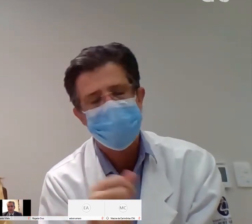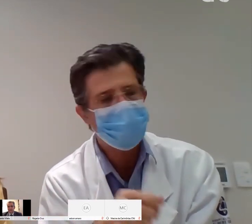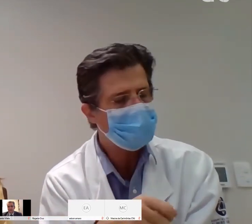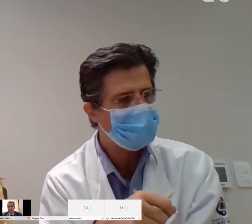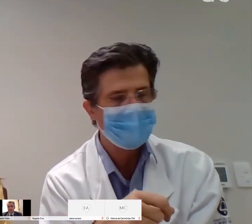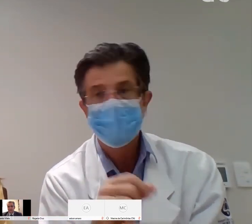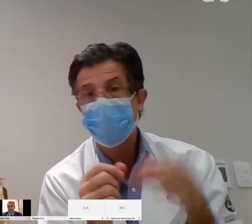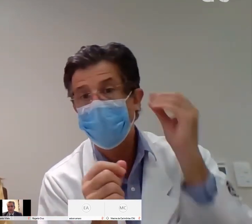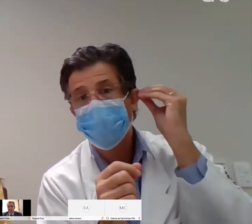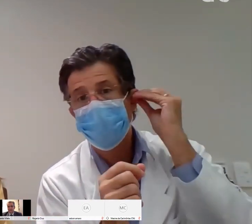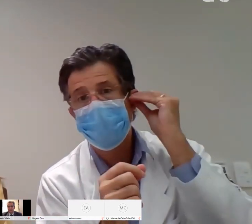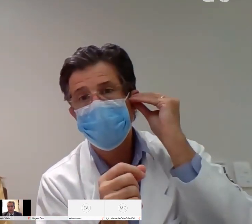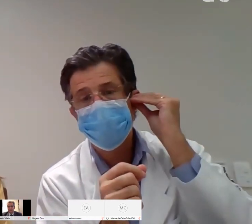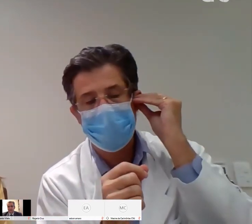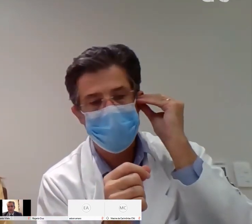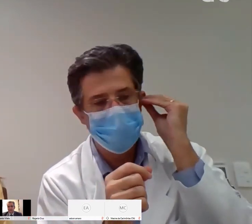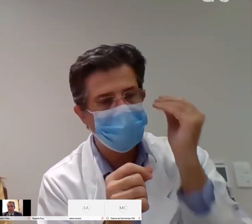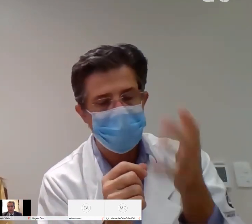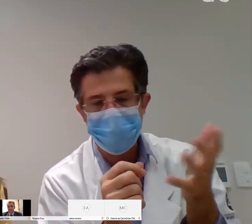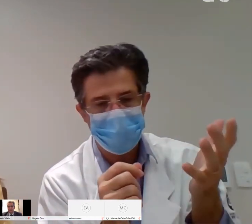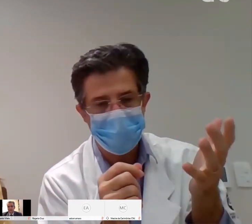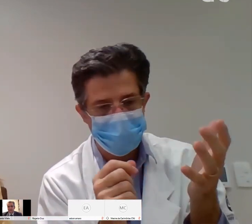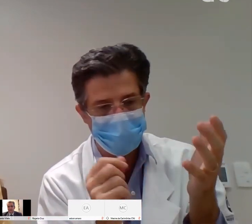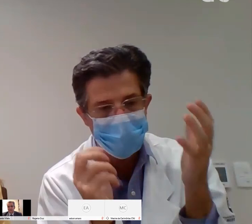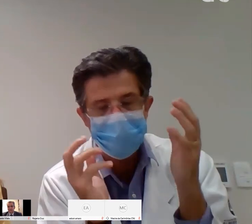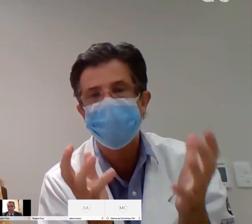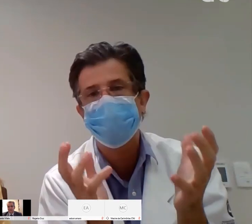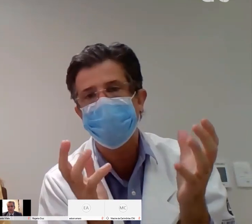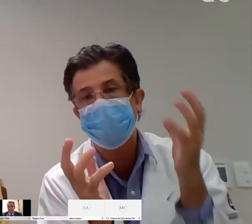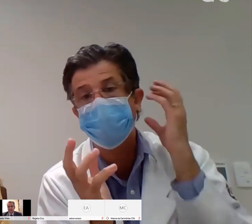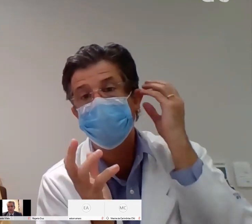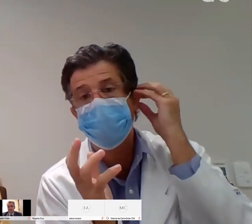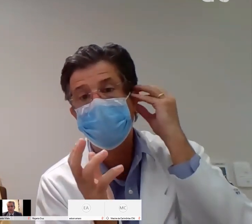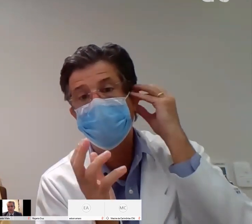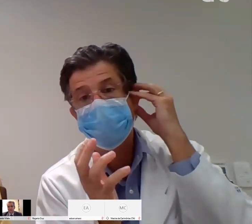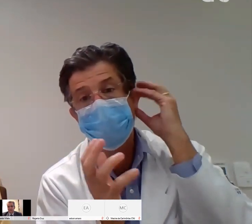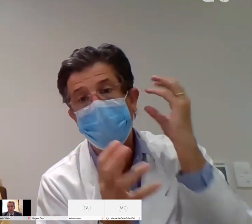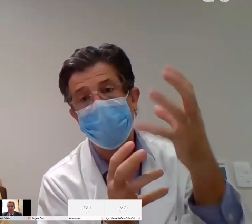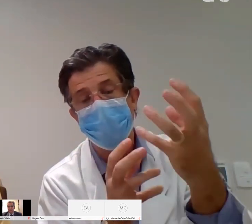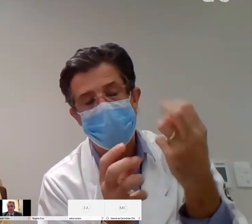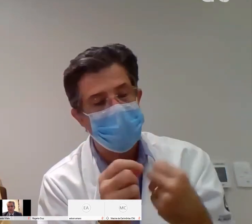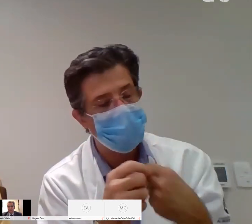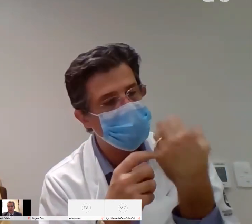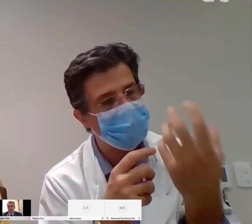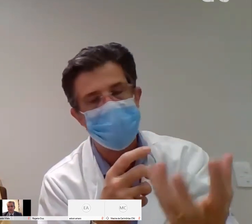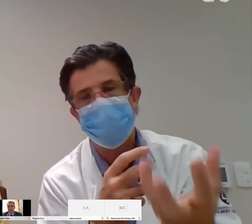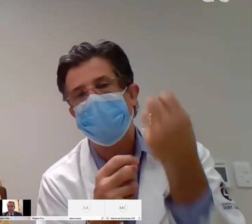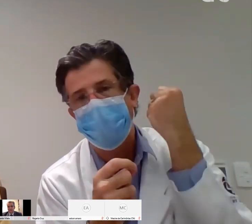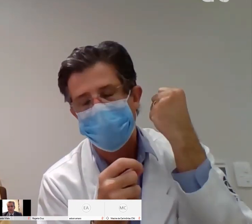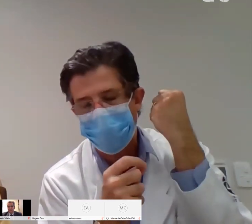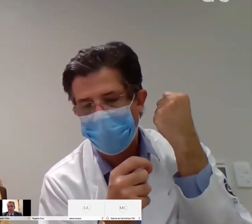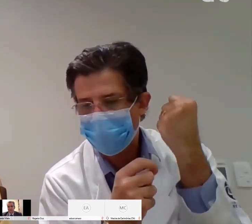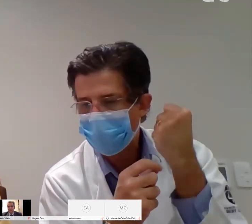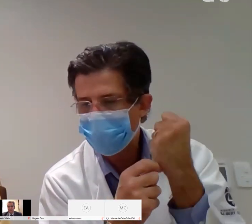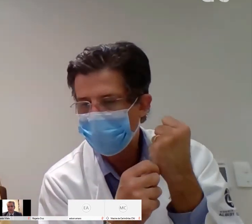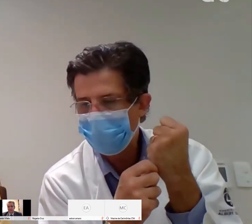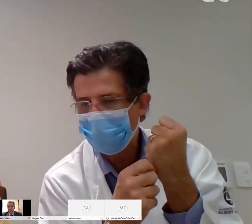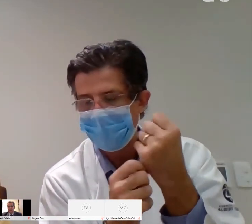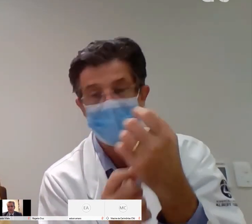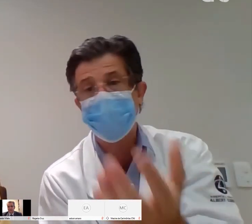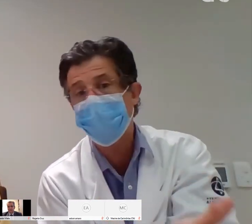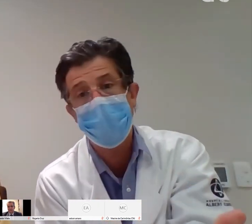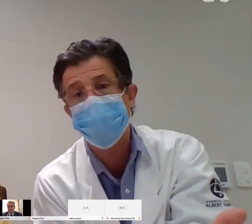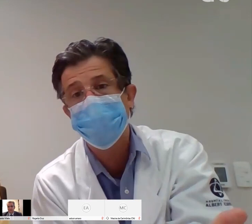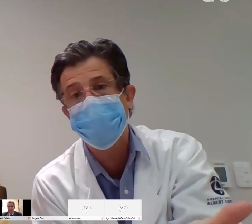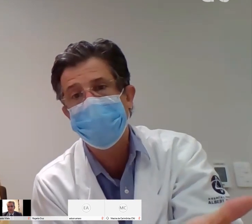punho. Você pode colocar algumas pessoas que vão ter dificuldades auditivas, também vão ter, ao mesmo tempo que melhora a sua capacidade de